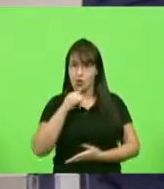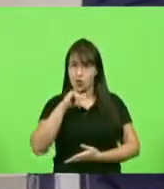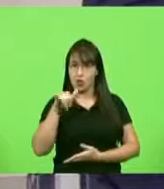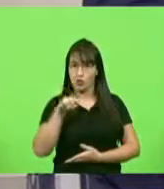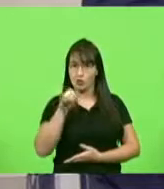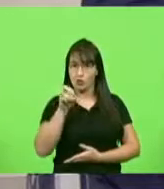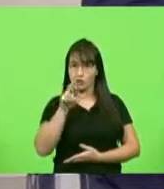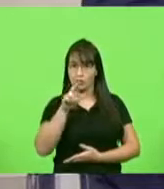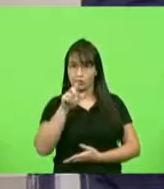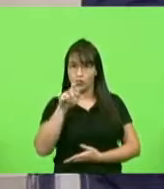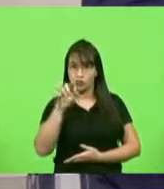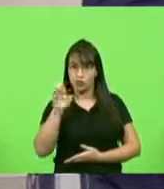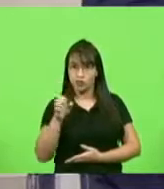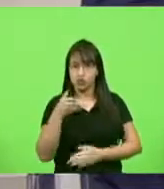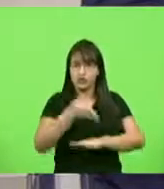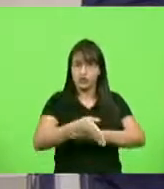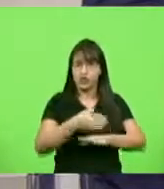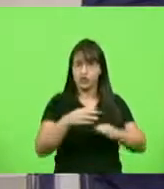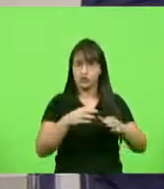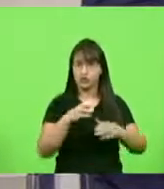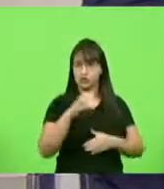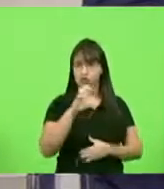ele veio na CPI